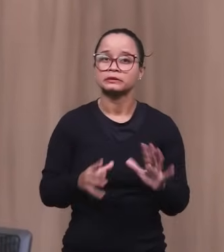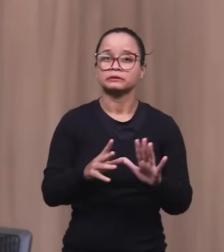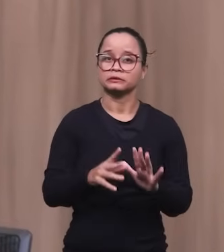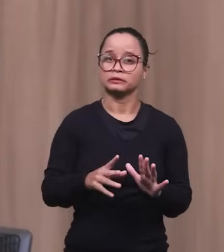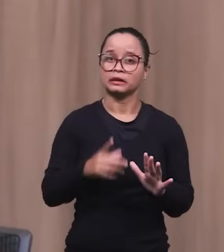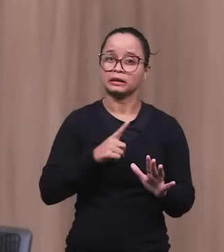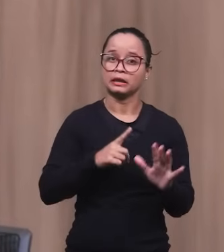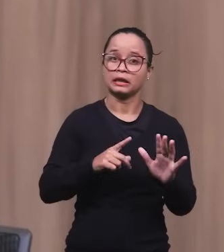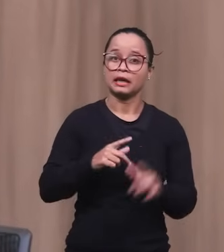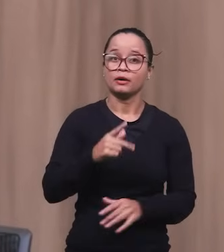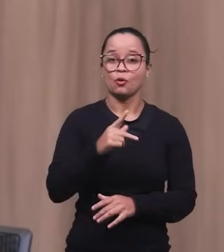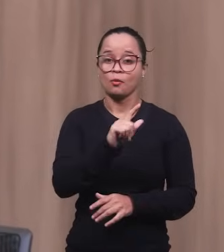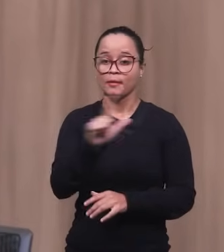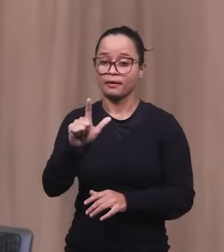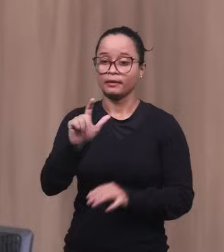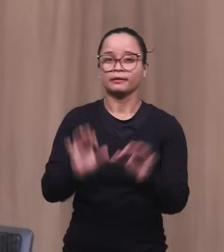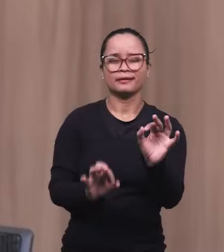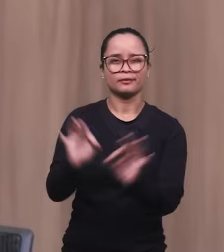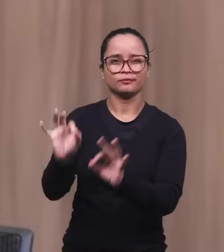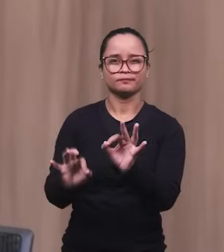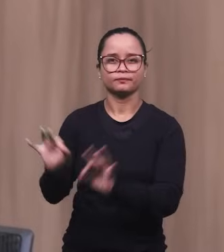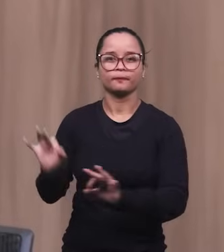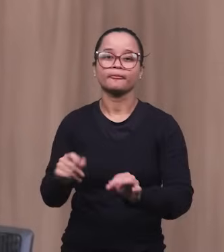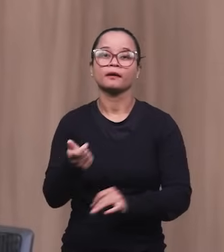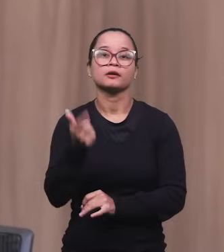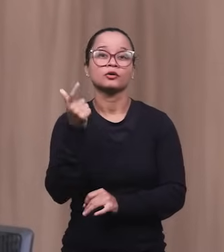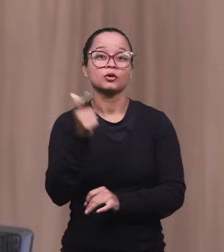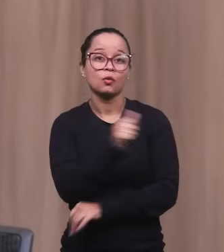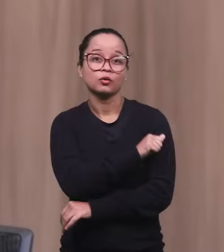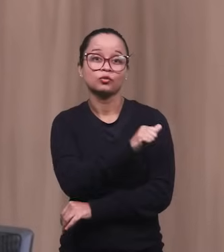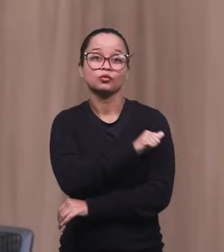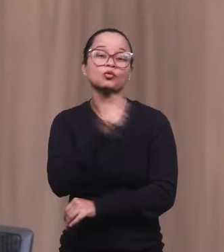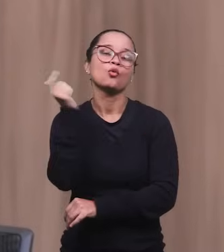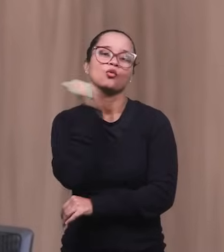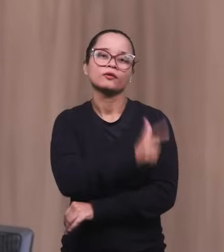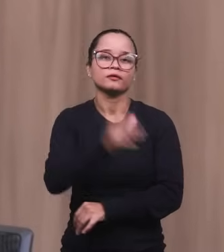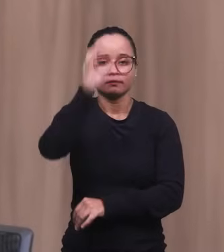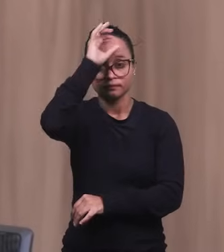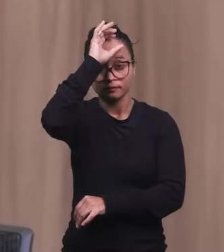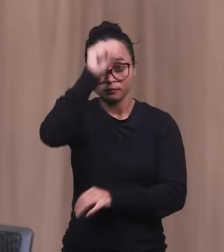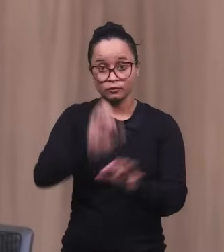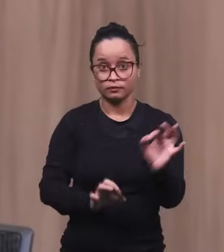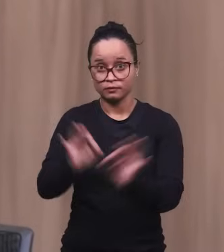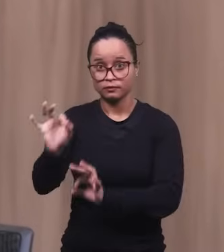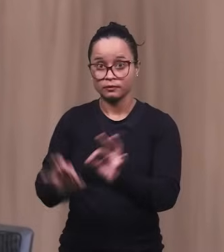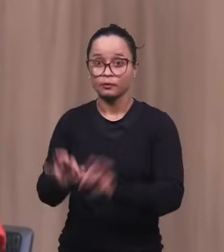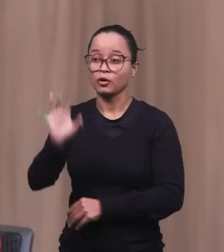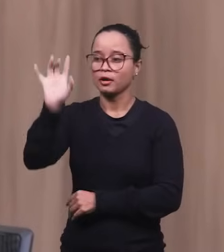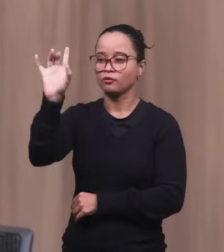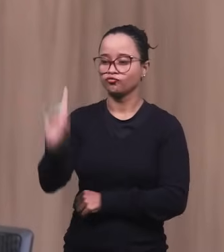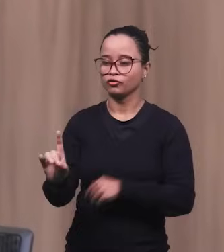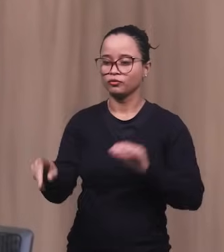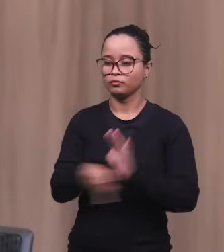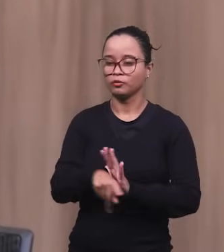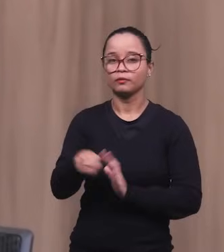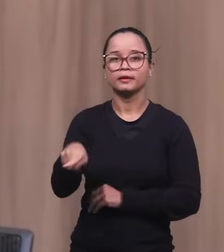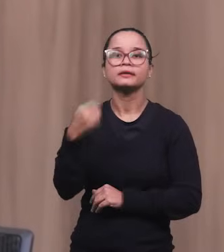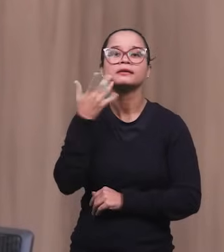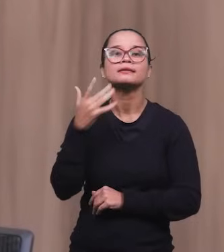tudo isso para fazer com que o aluno alcance o que está planejado e o que é determinado por lei, que é um direito da